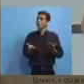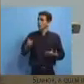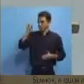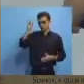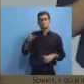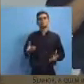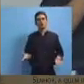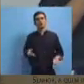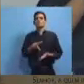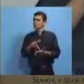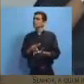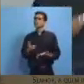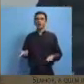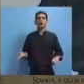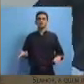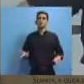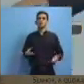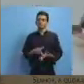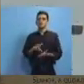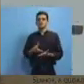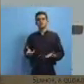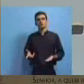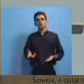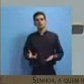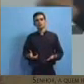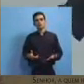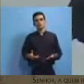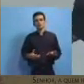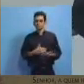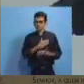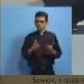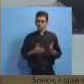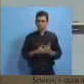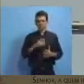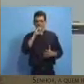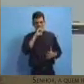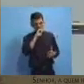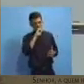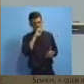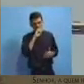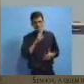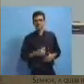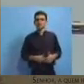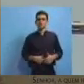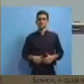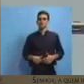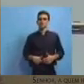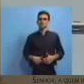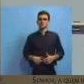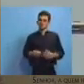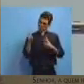o e São Paulo escrevendo aos Efésios diz toda amargura Ira e indignação seja